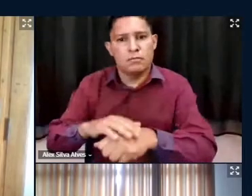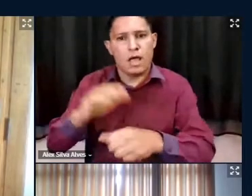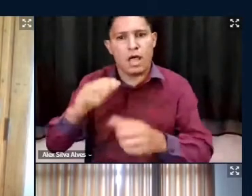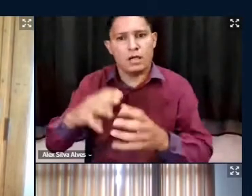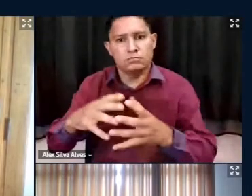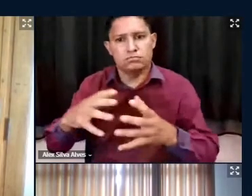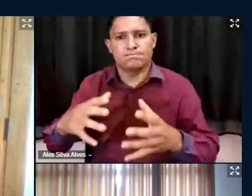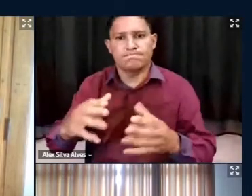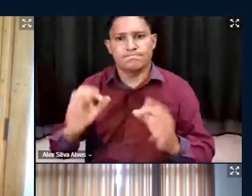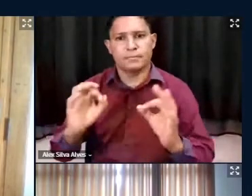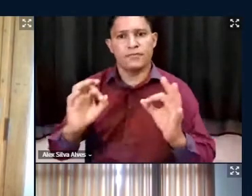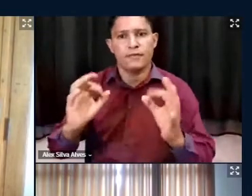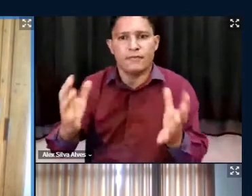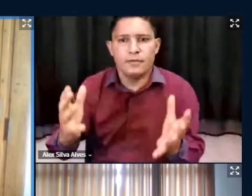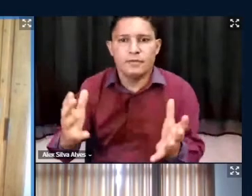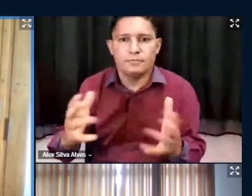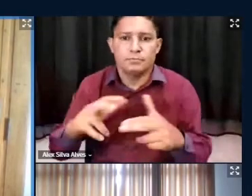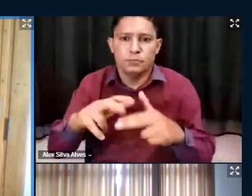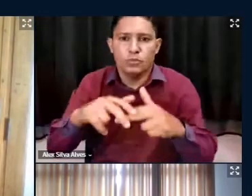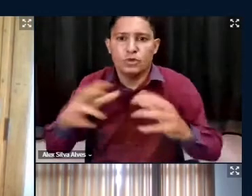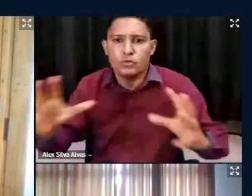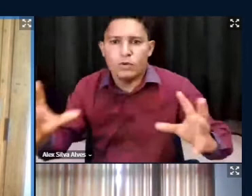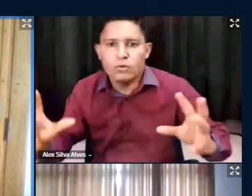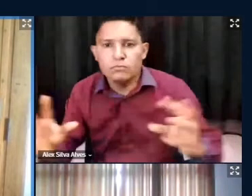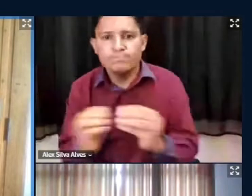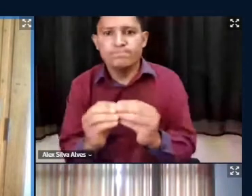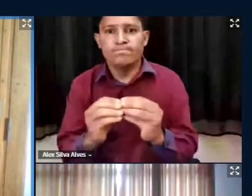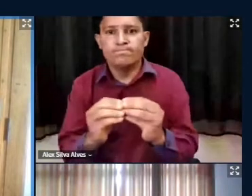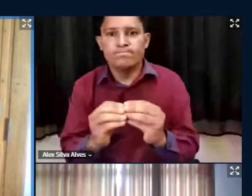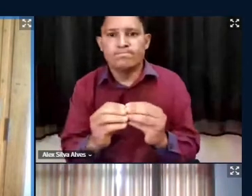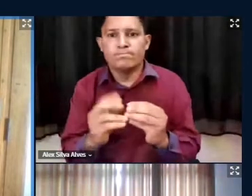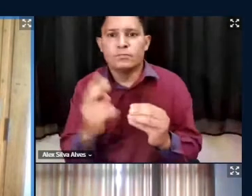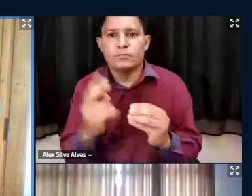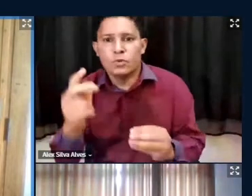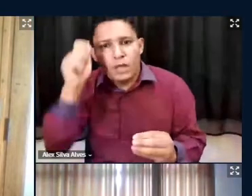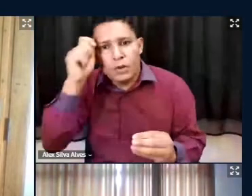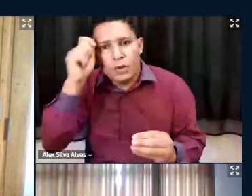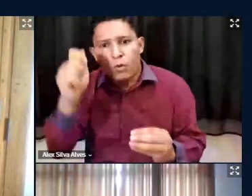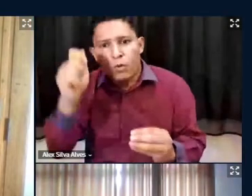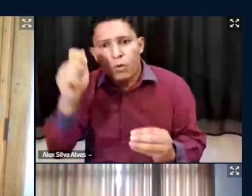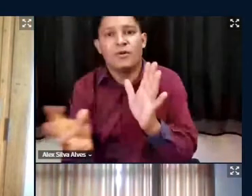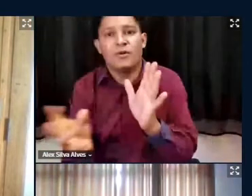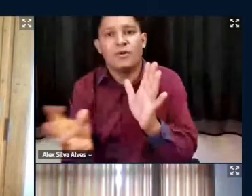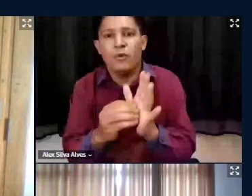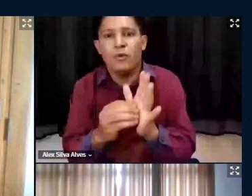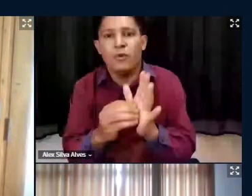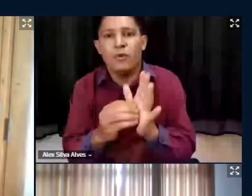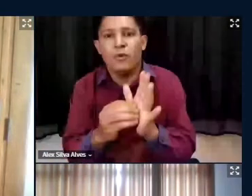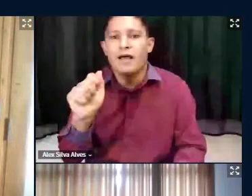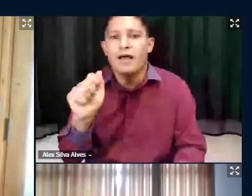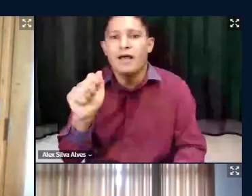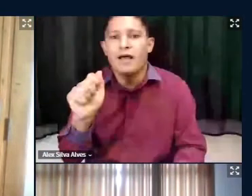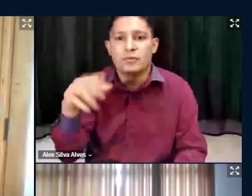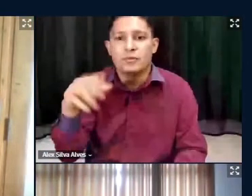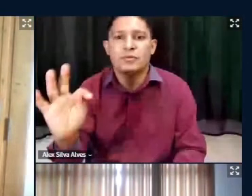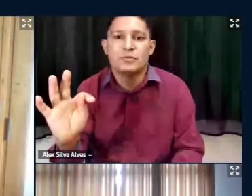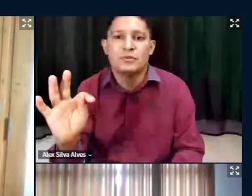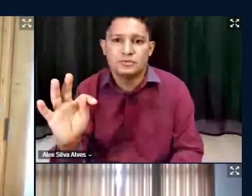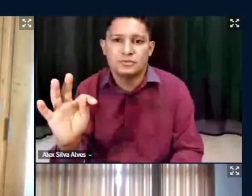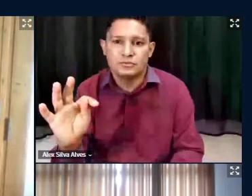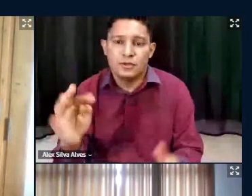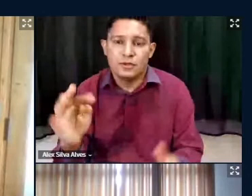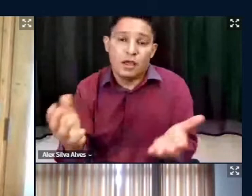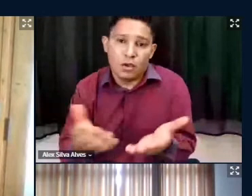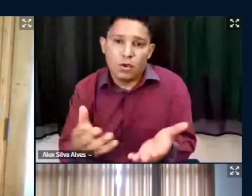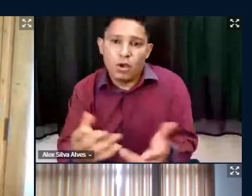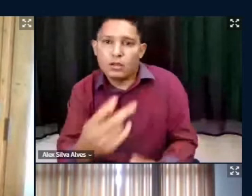tão referenciada por Faust. Então, a minha tentativa foi essa, de tentar verificar outros autores que a